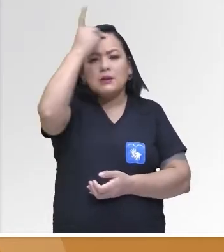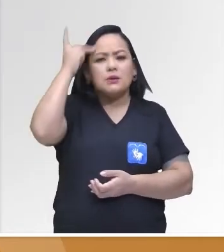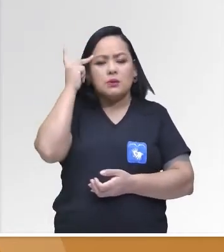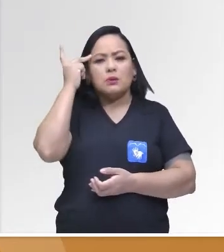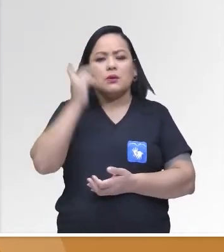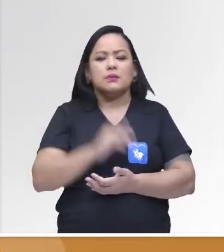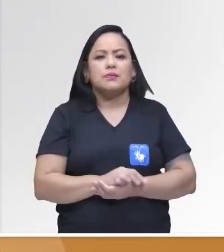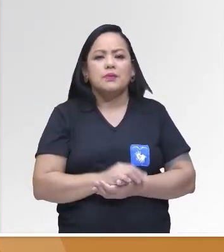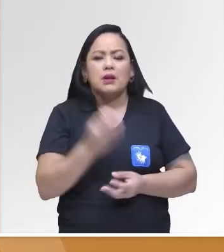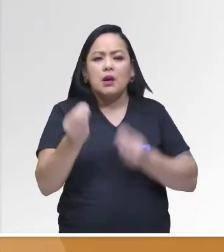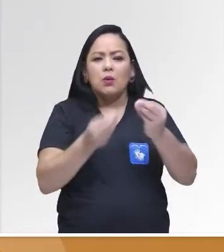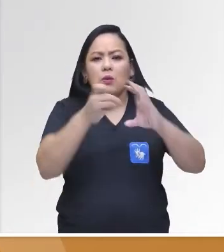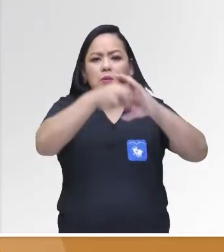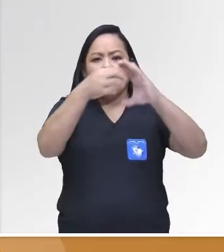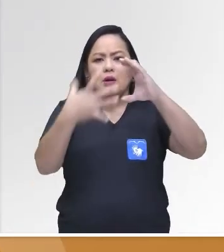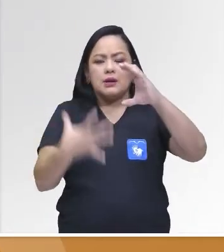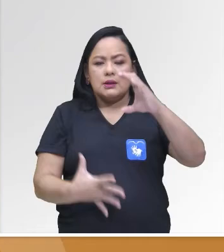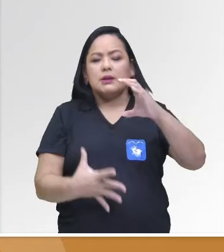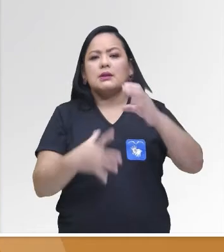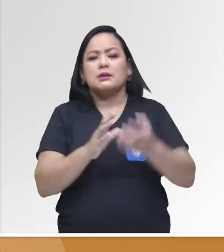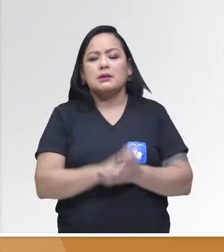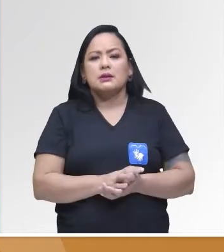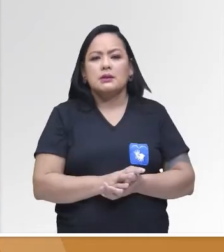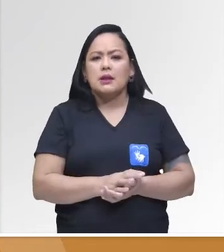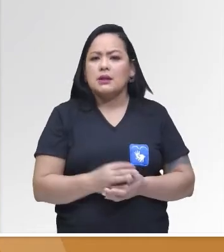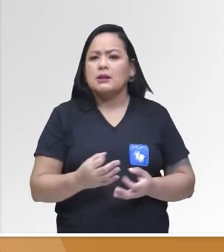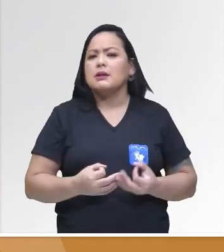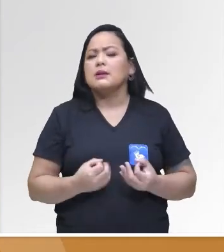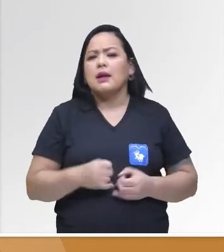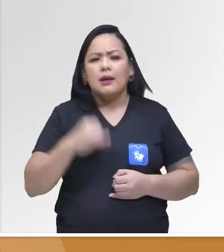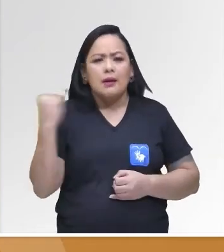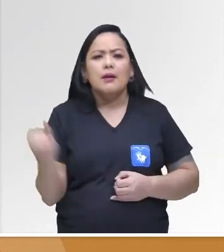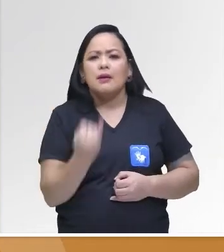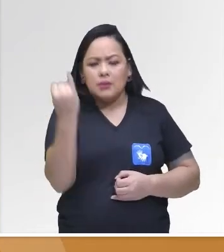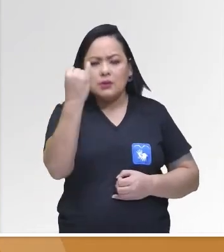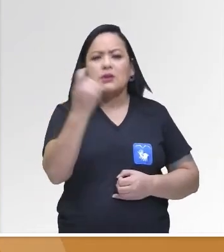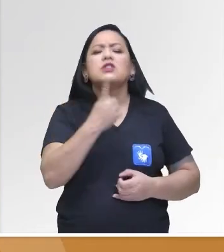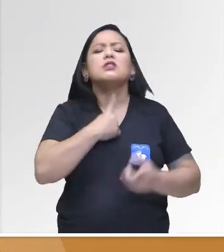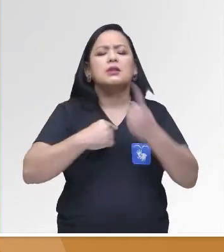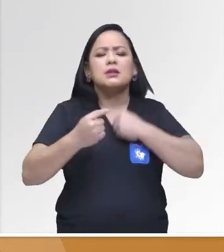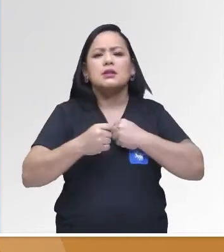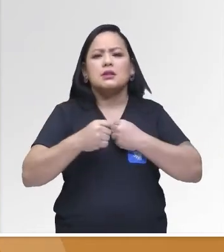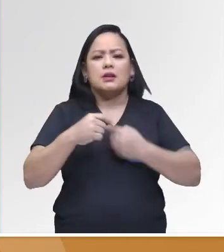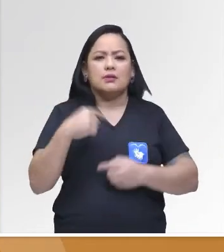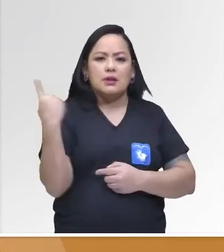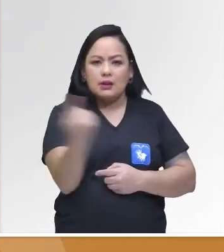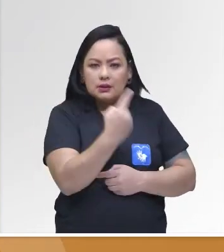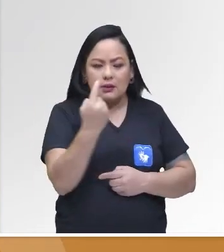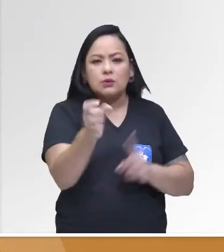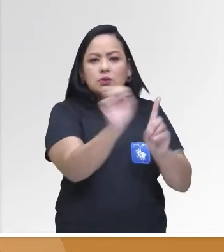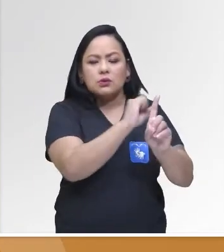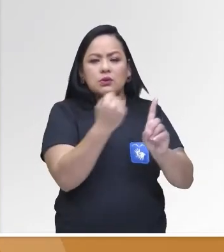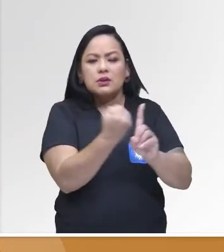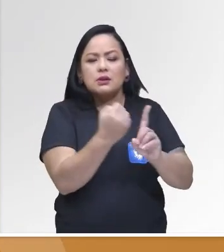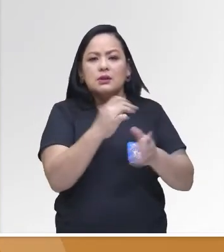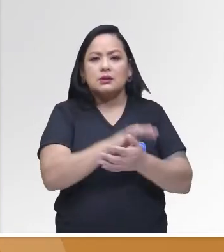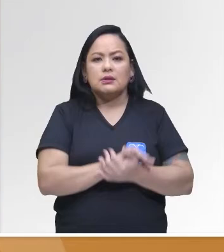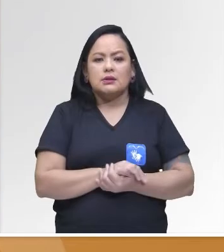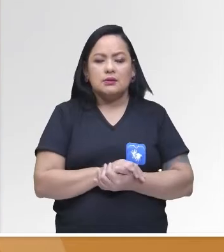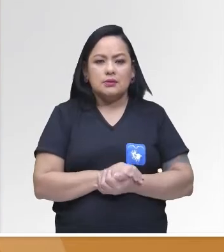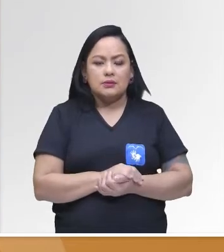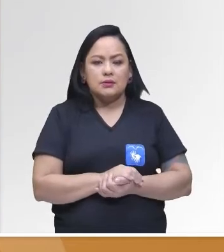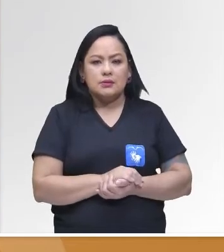como característica extremamente desejável em nossa sociedade.